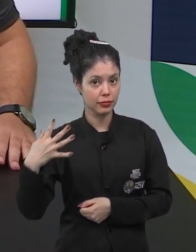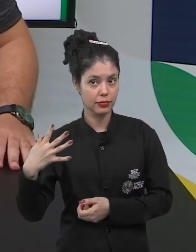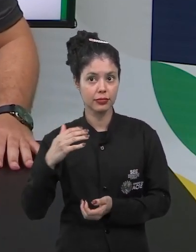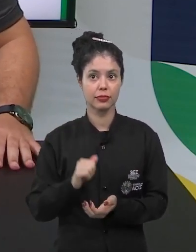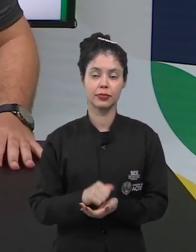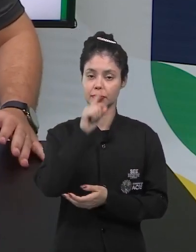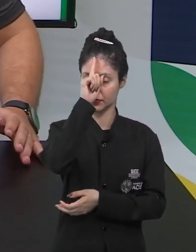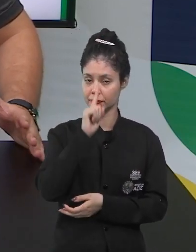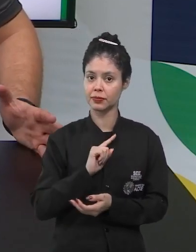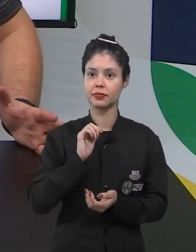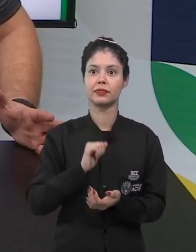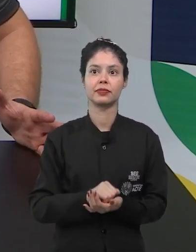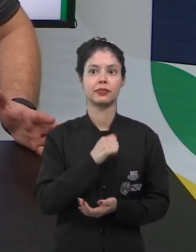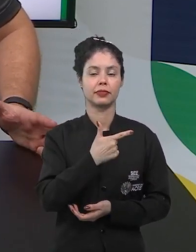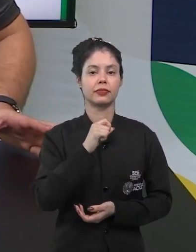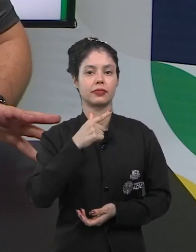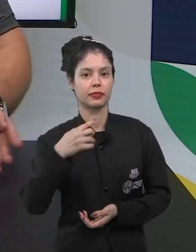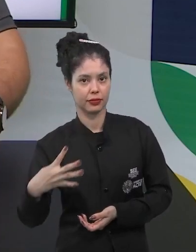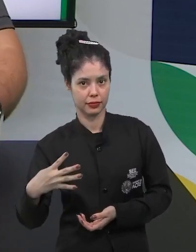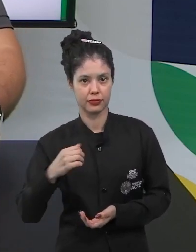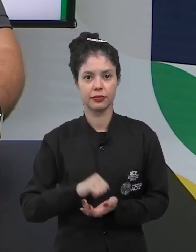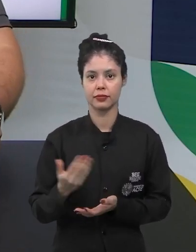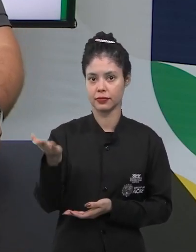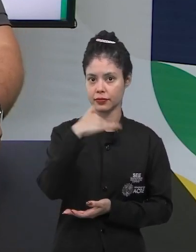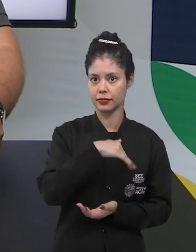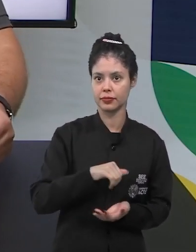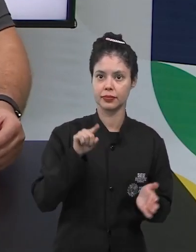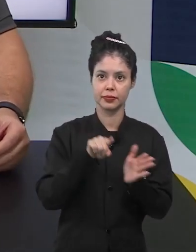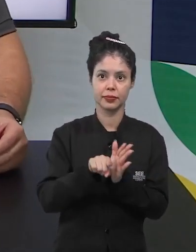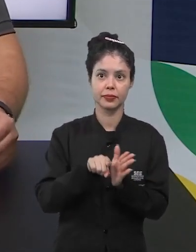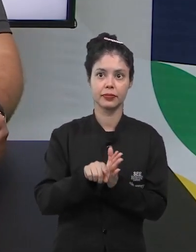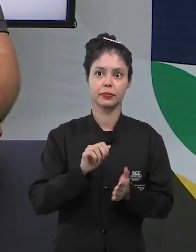do caderno amarelo do Enem de 2024. Vamos lá para o enunciado?